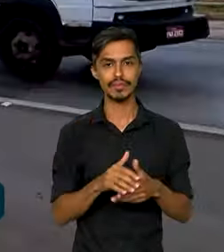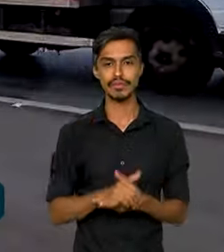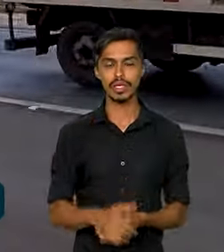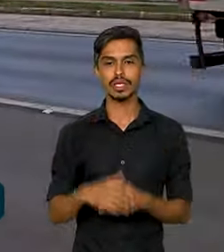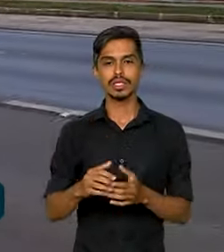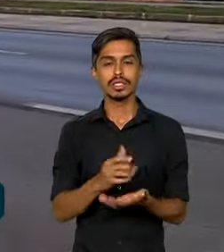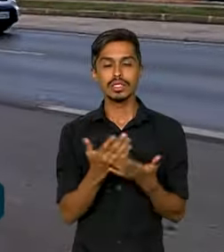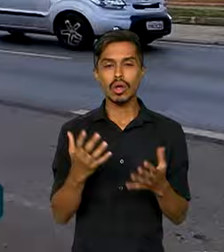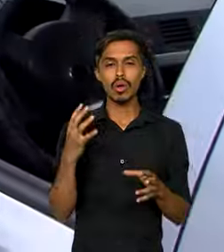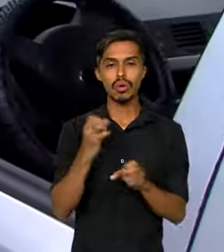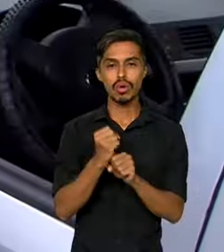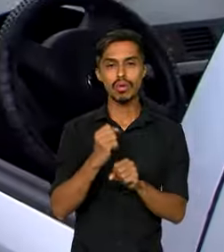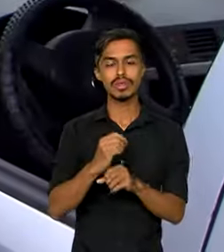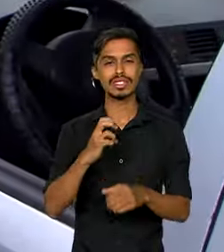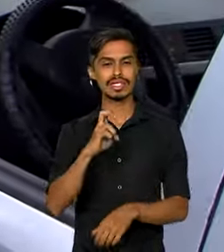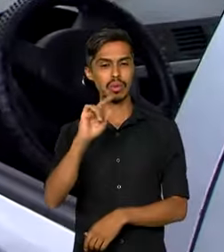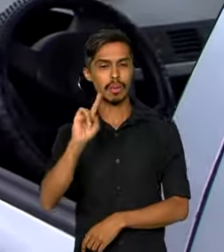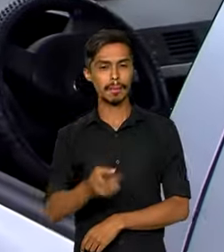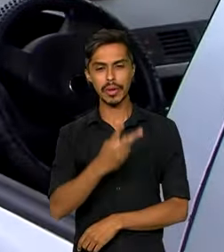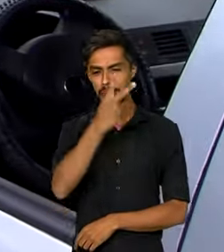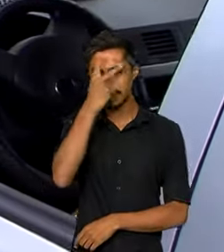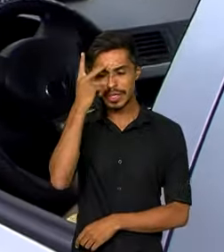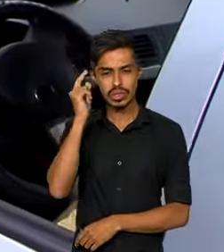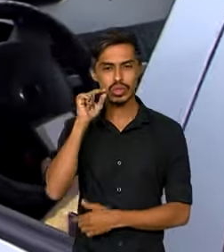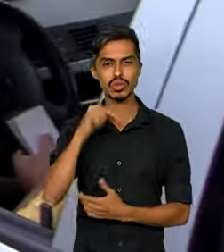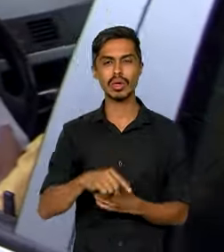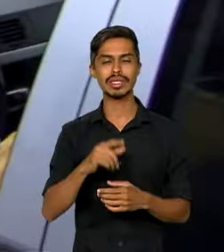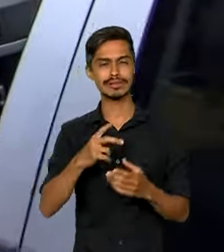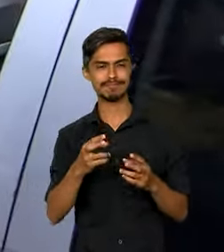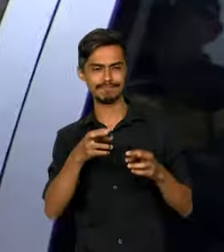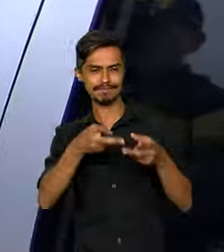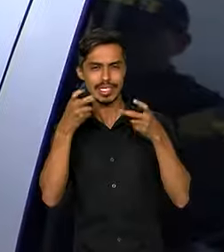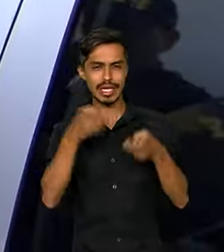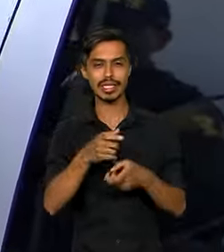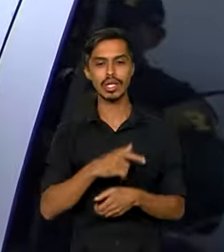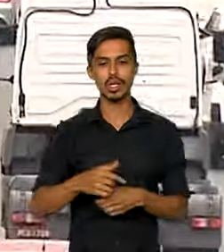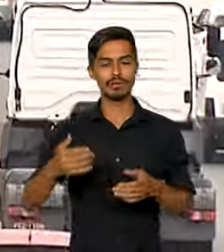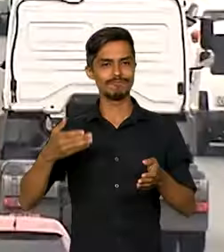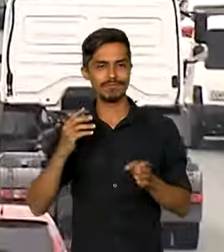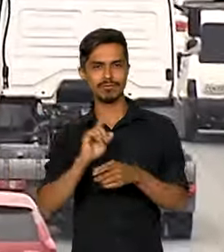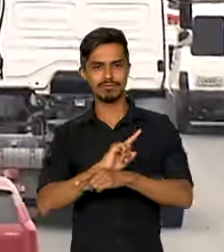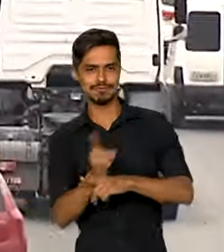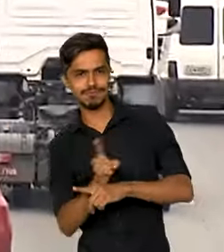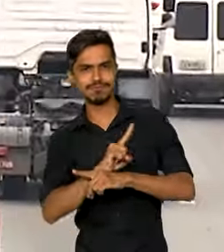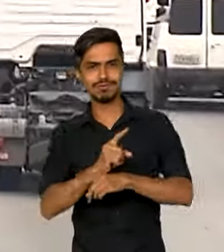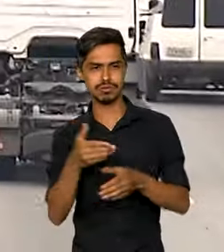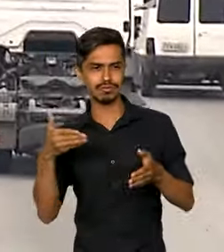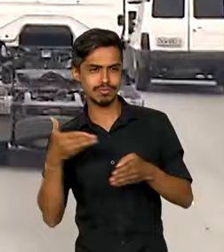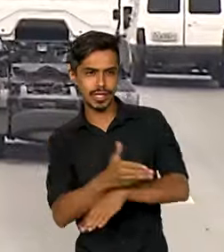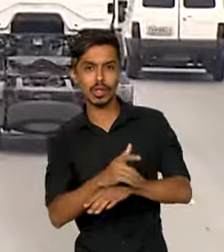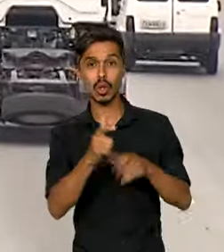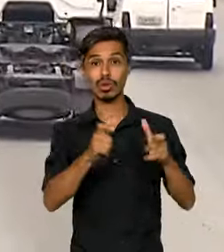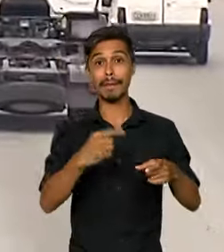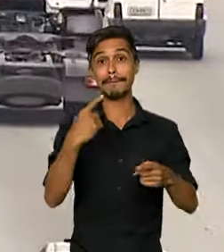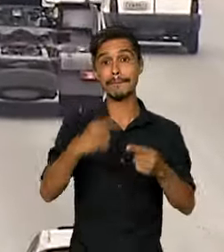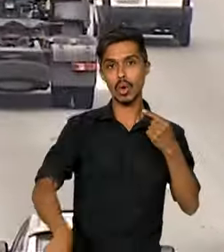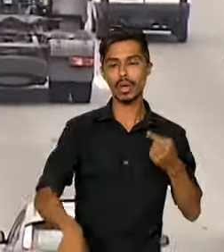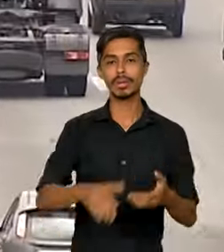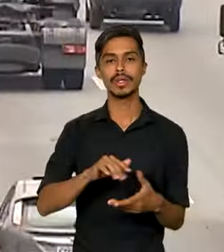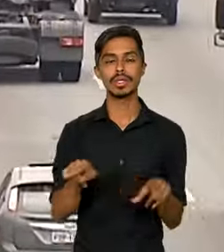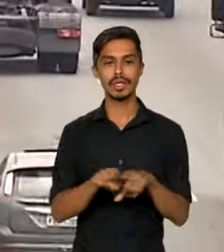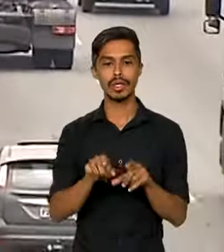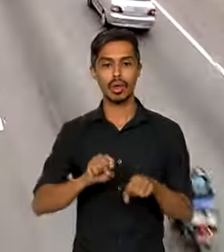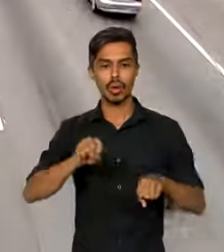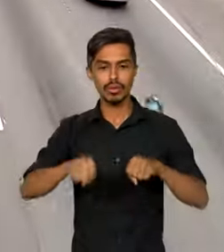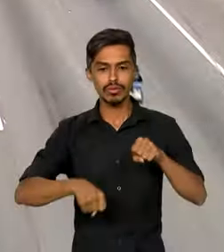de 5 mil condutores foram flagrados realizando ultrapassagens em locais proibidos e 896